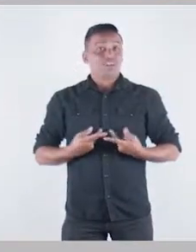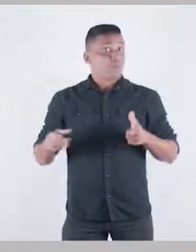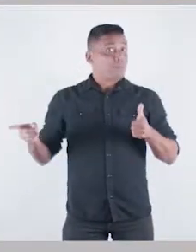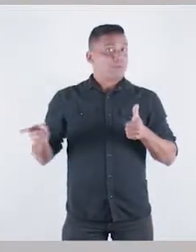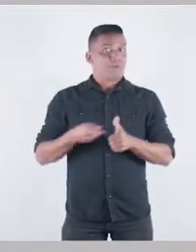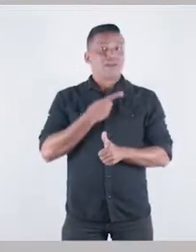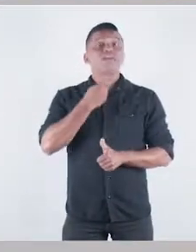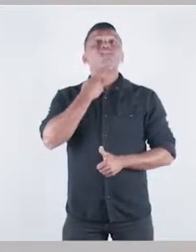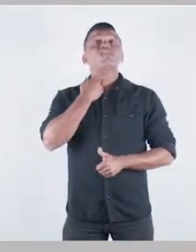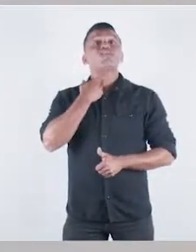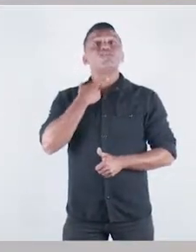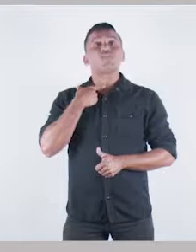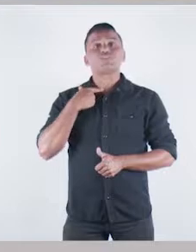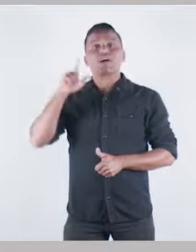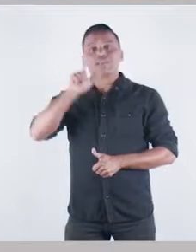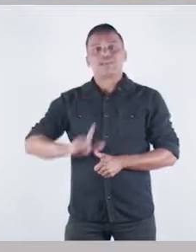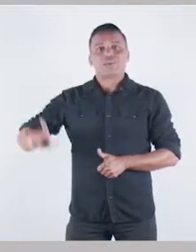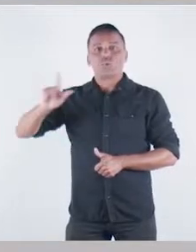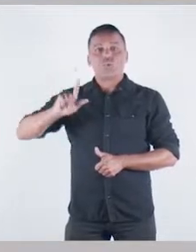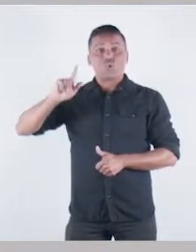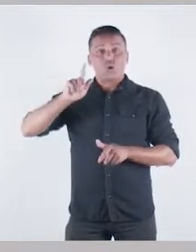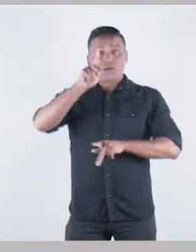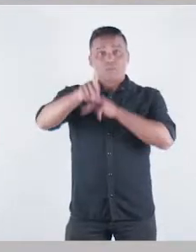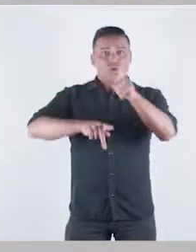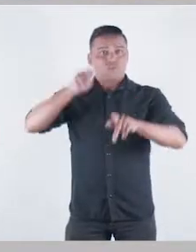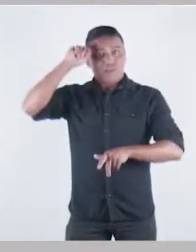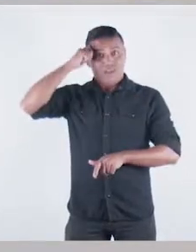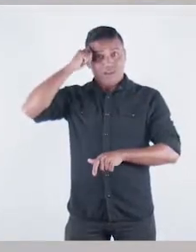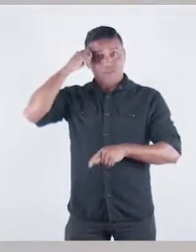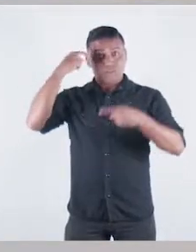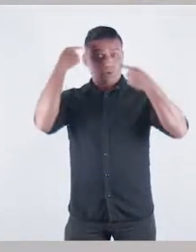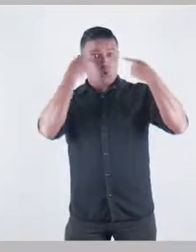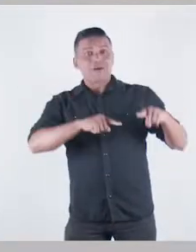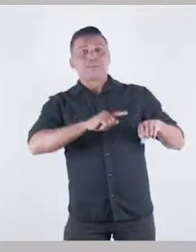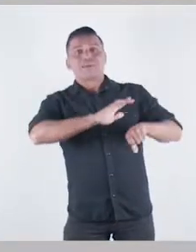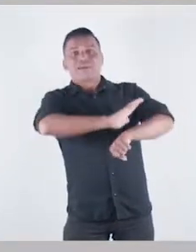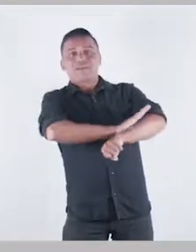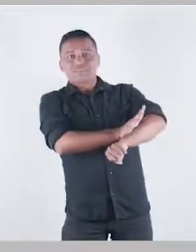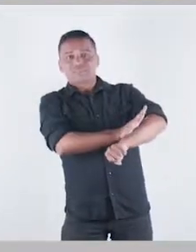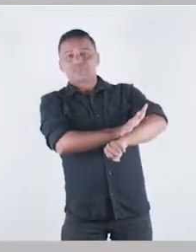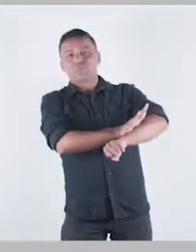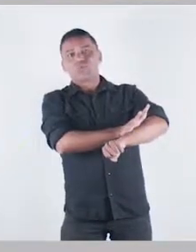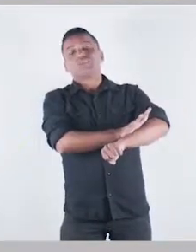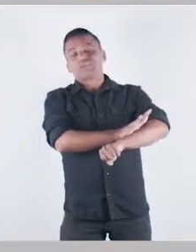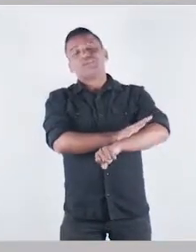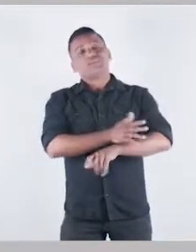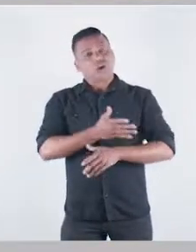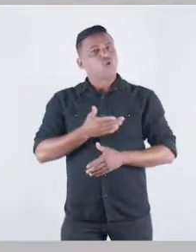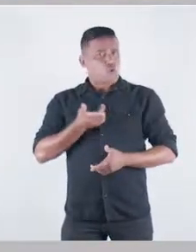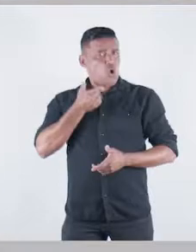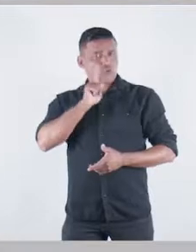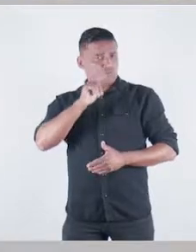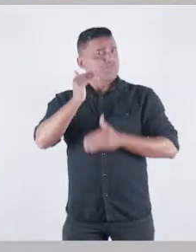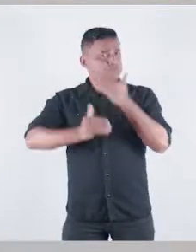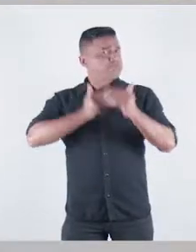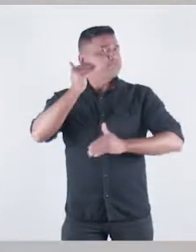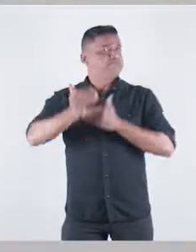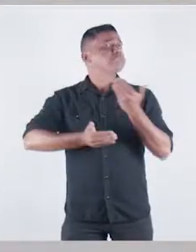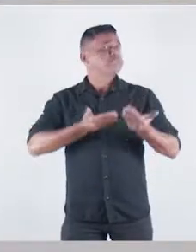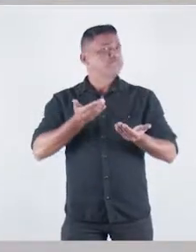negra, além, evidentemente, de combater o racismo. Esse processo foi extremamente exitoso, né,